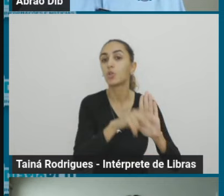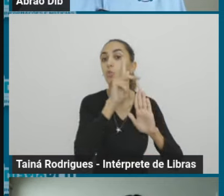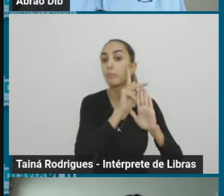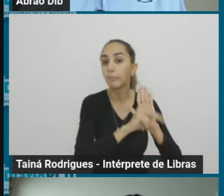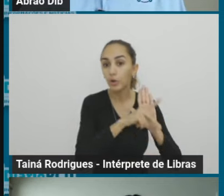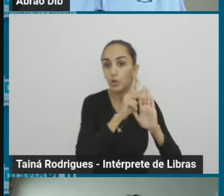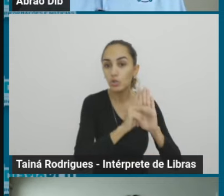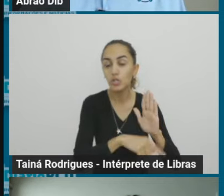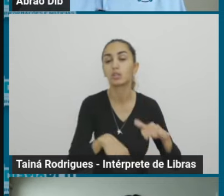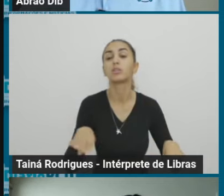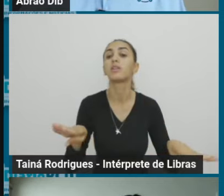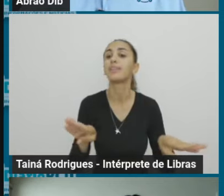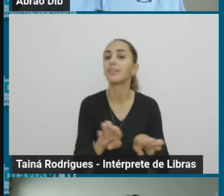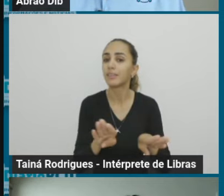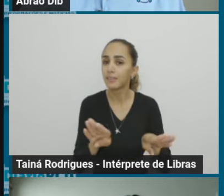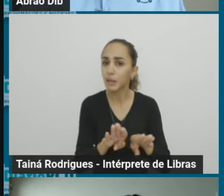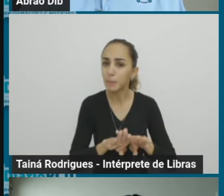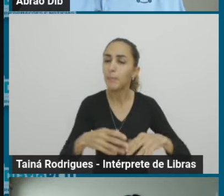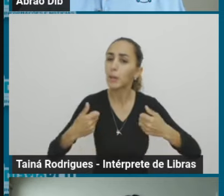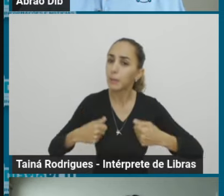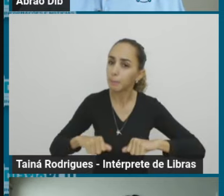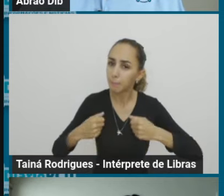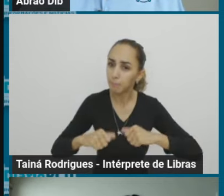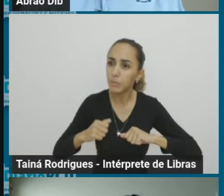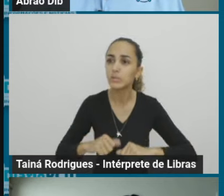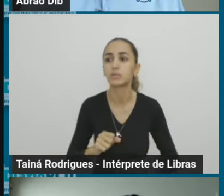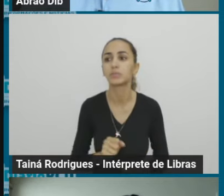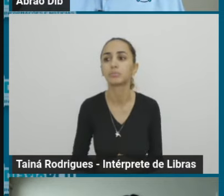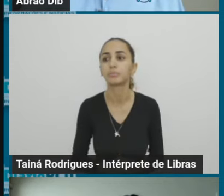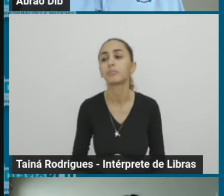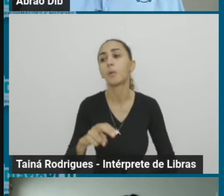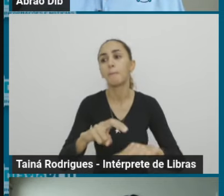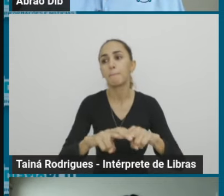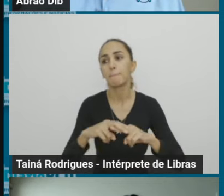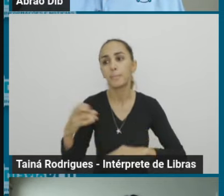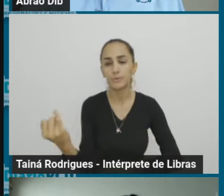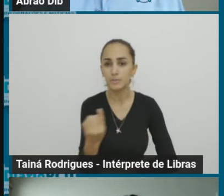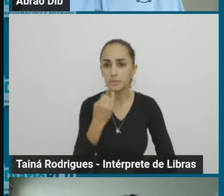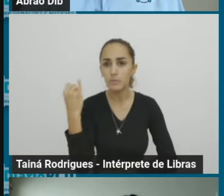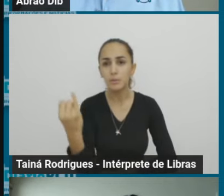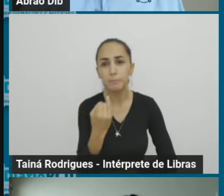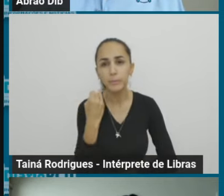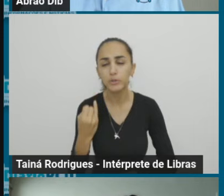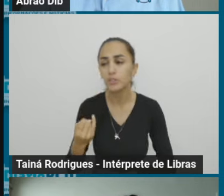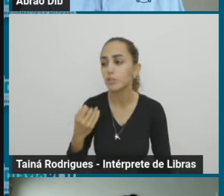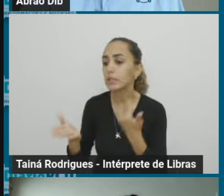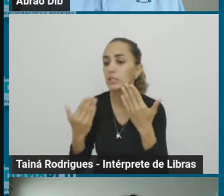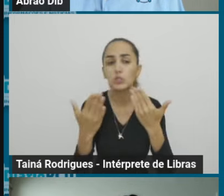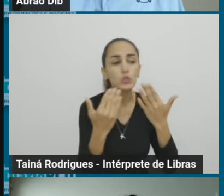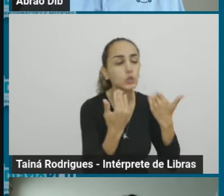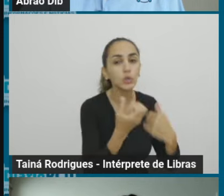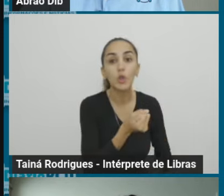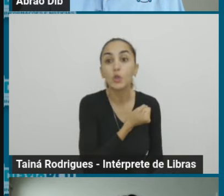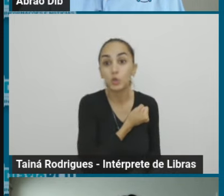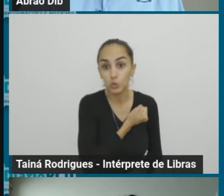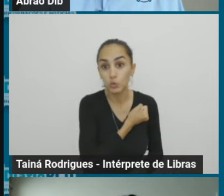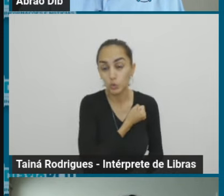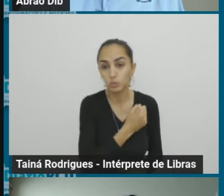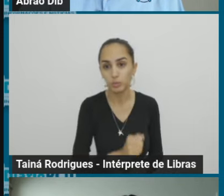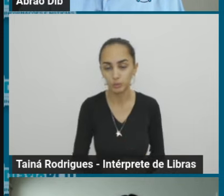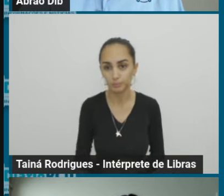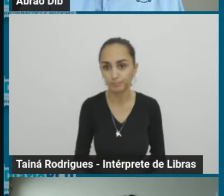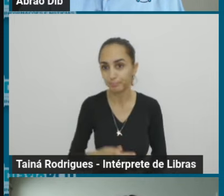também tinha que ser levado em conta. Por isso é importante a discussão sobre os números, tanto de eleitores